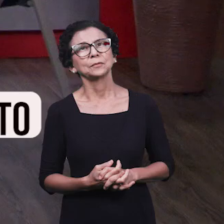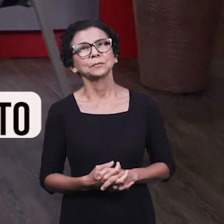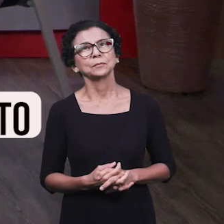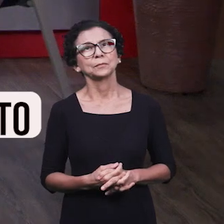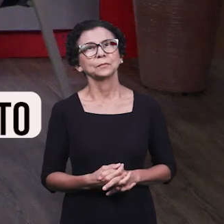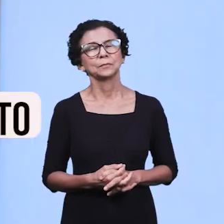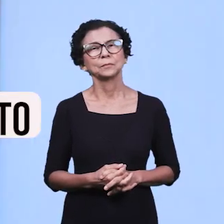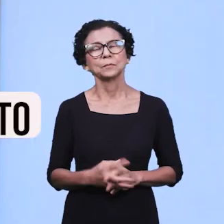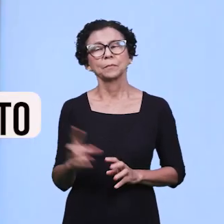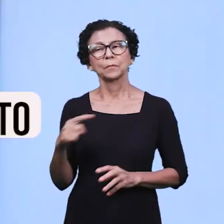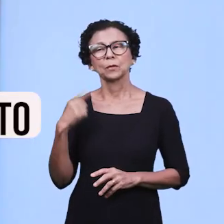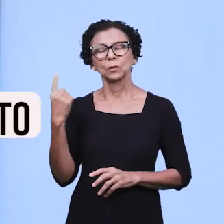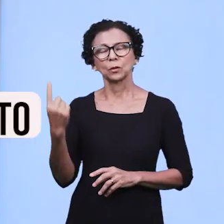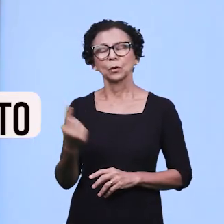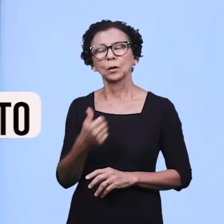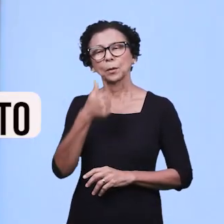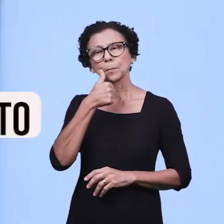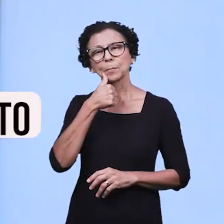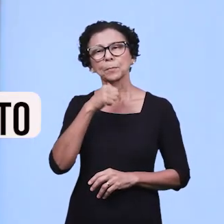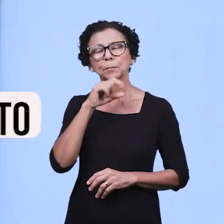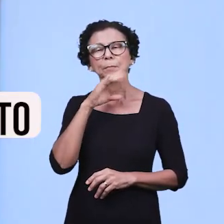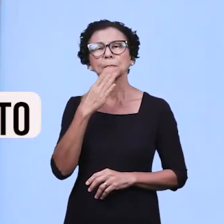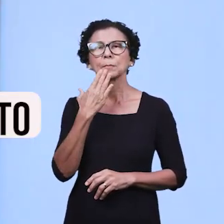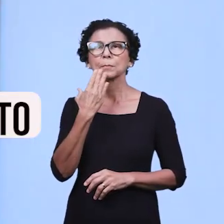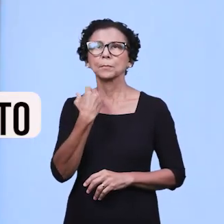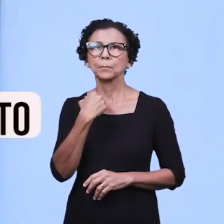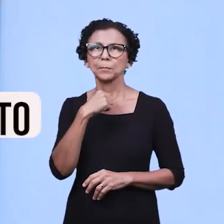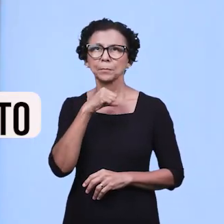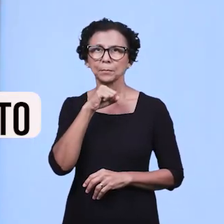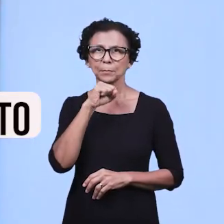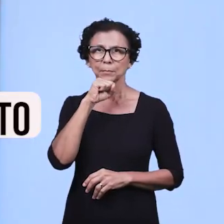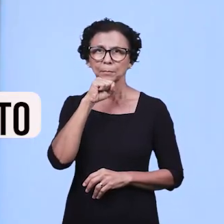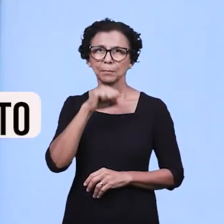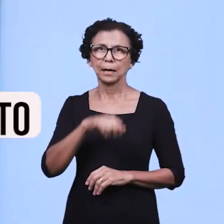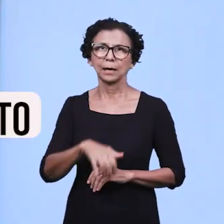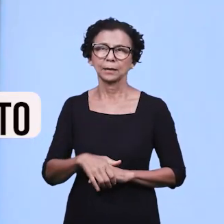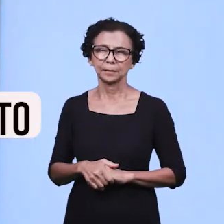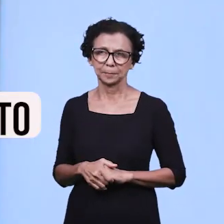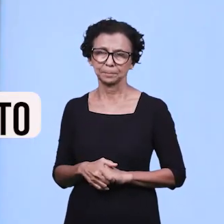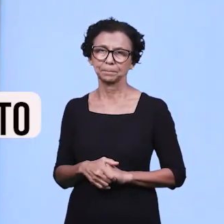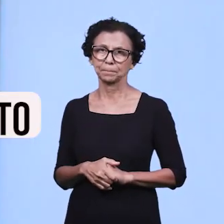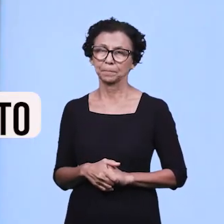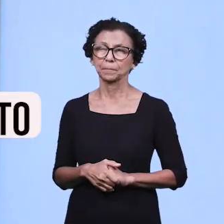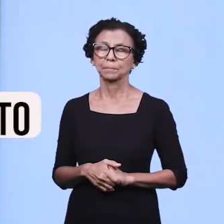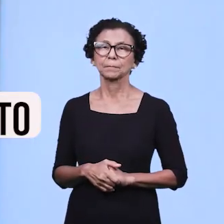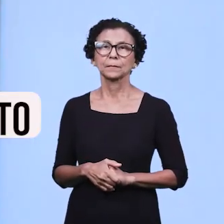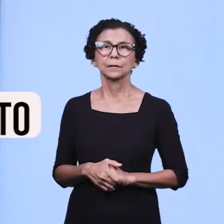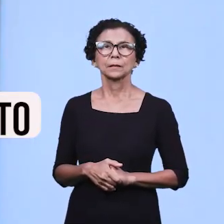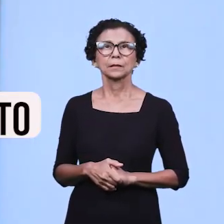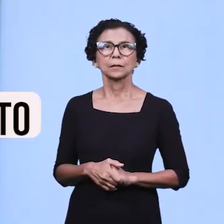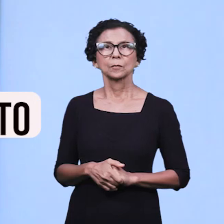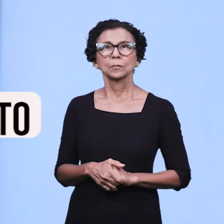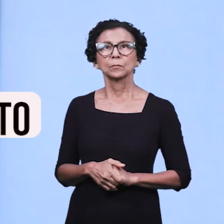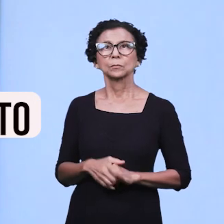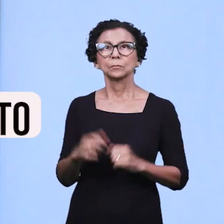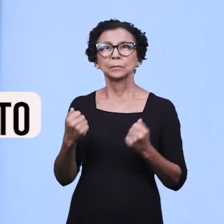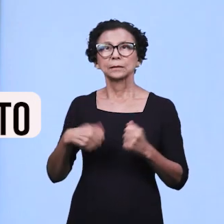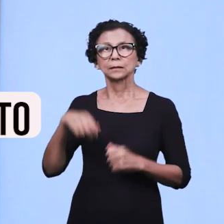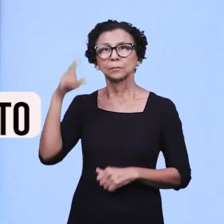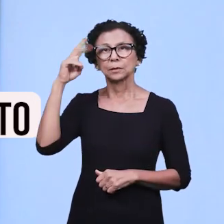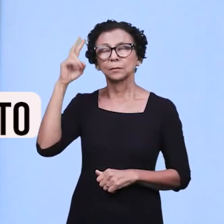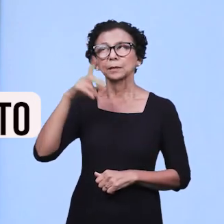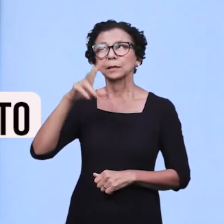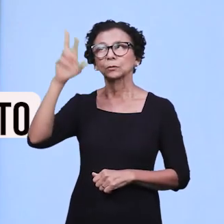Nós como pais, nós não podemos esquecer nunca que o Senhor nos confiou os nossos filhos. Verdade. O Senhor não nos deu